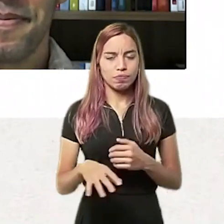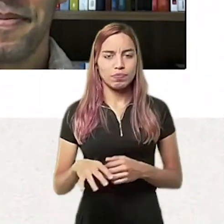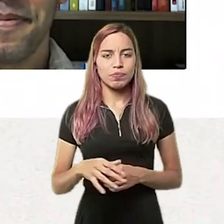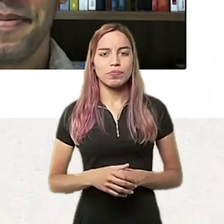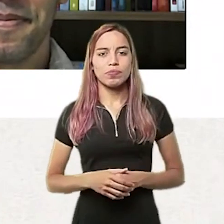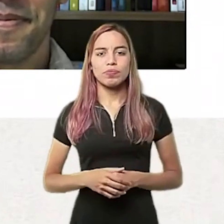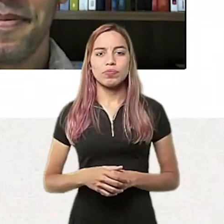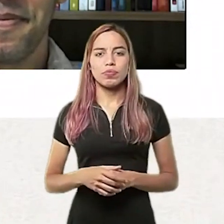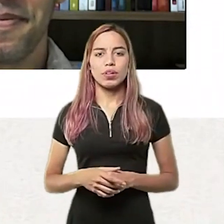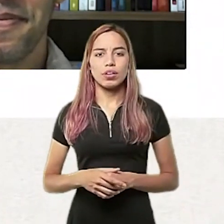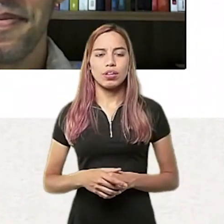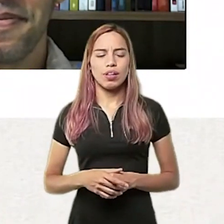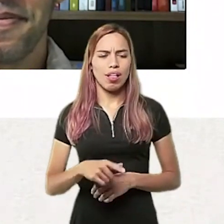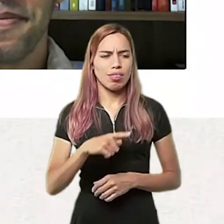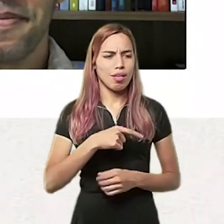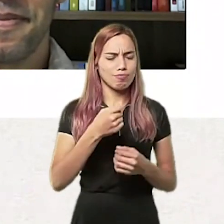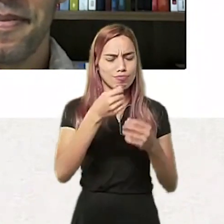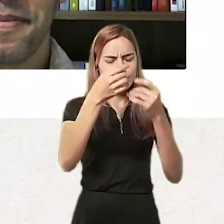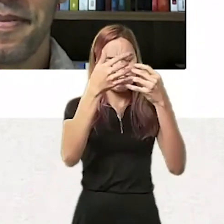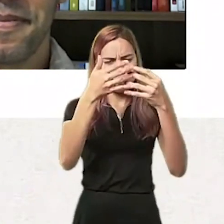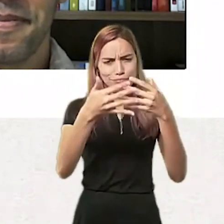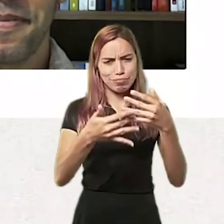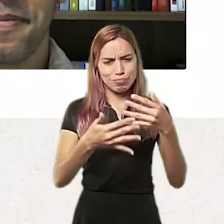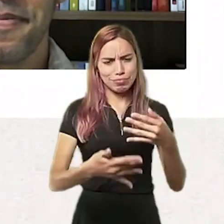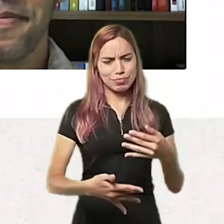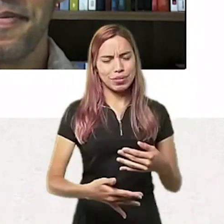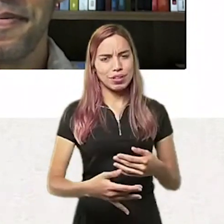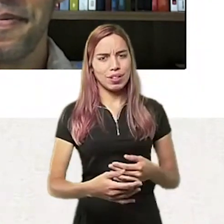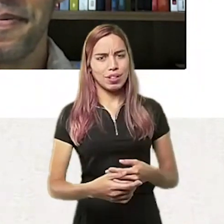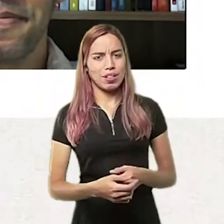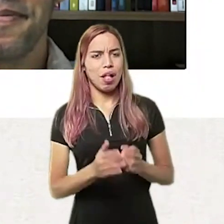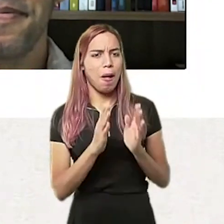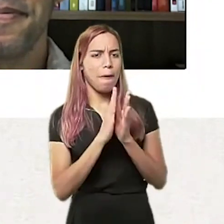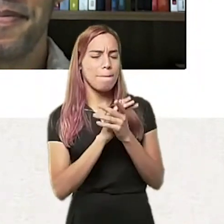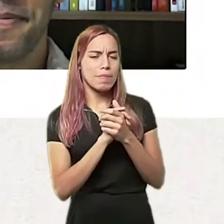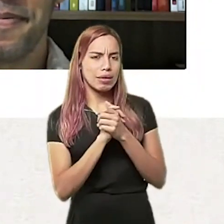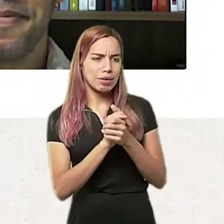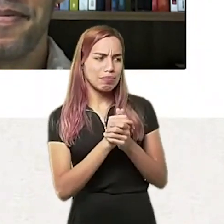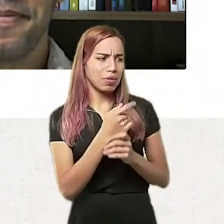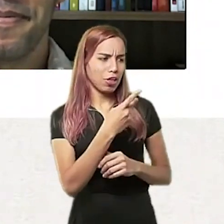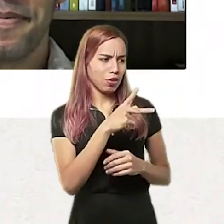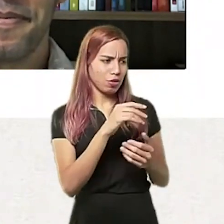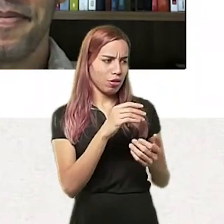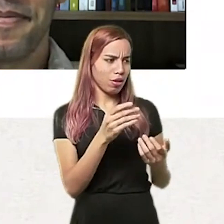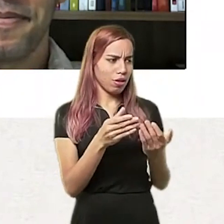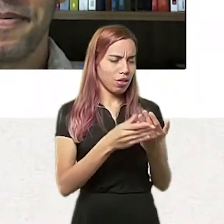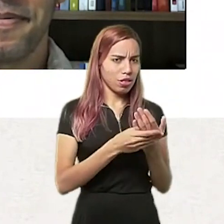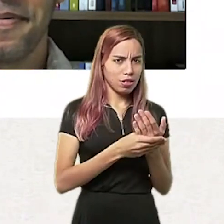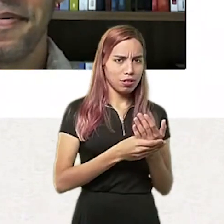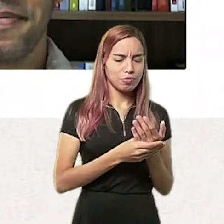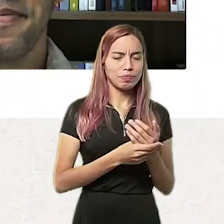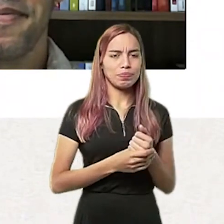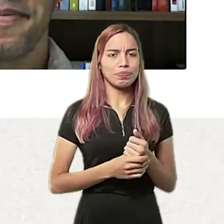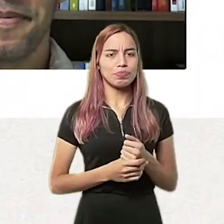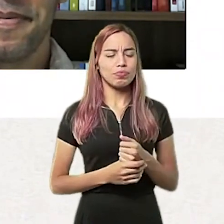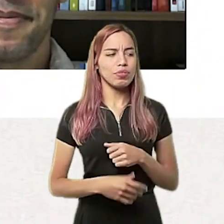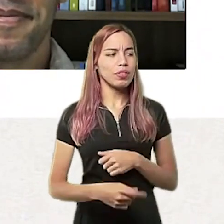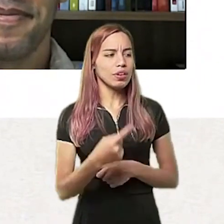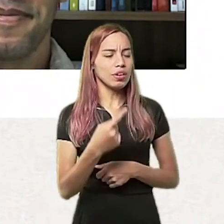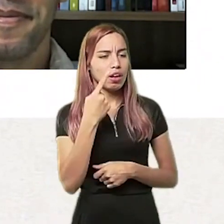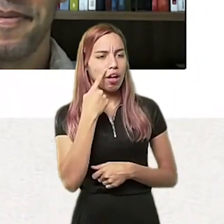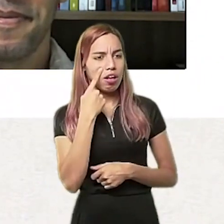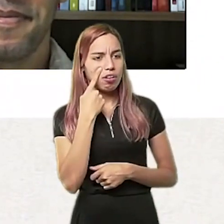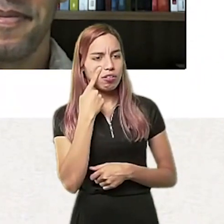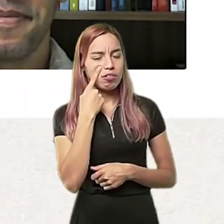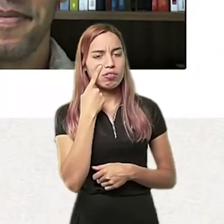Tem vários comentários aqui de elogios para sua obra. Por tudo que vi na história do bispo, a única pessoa que acolheu